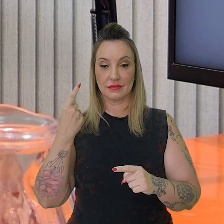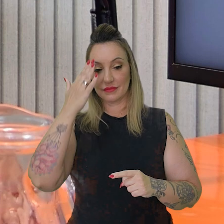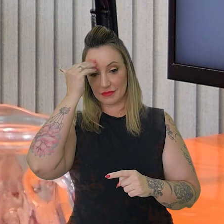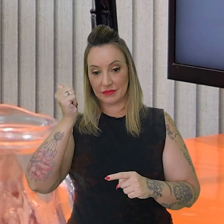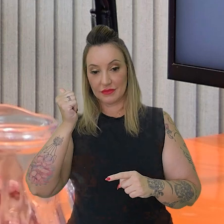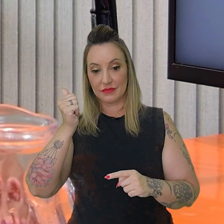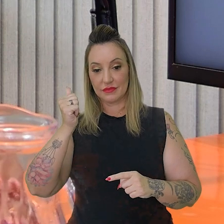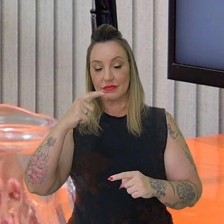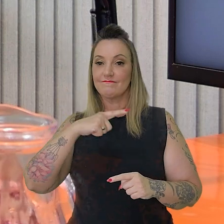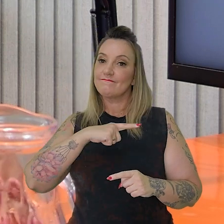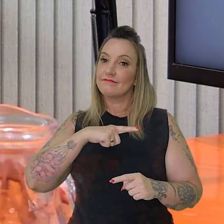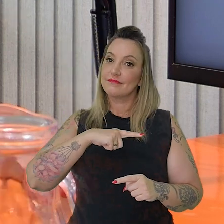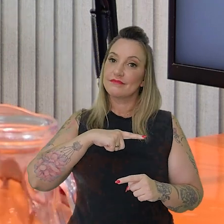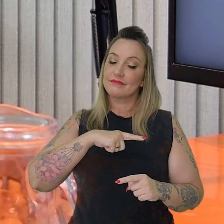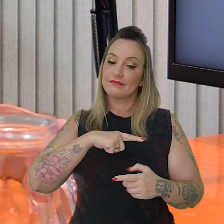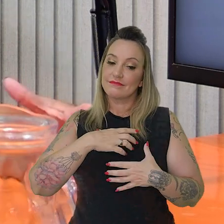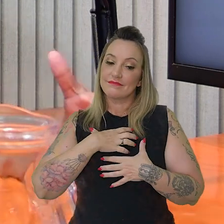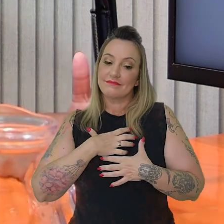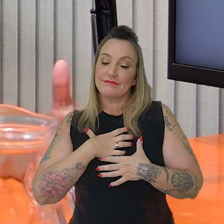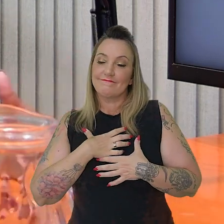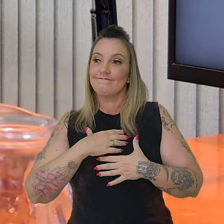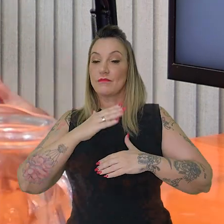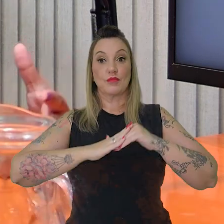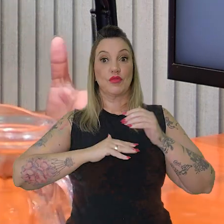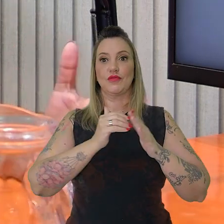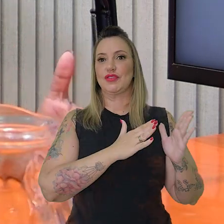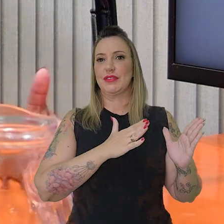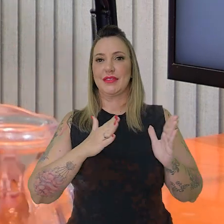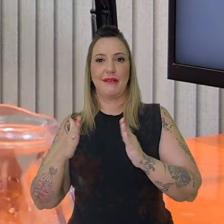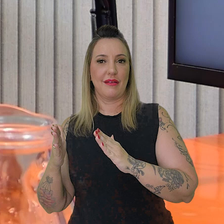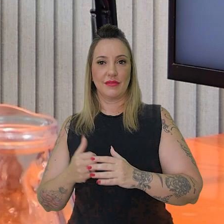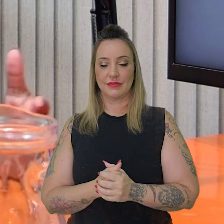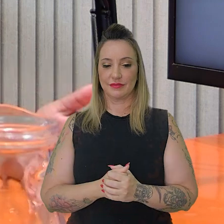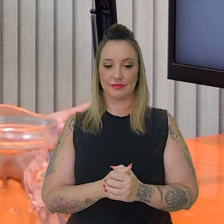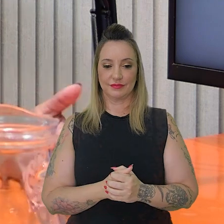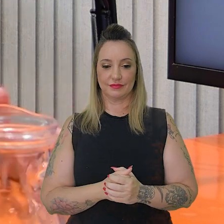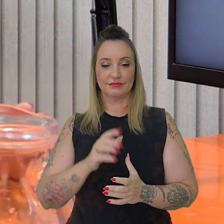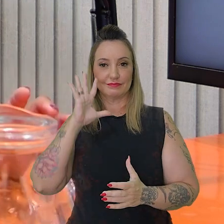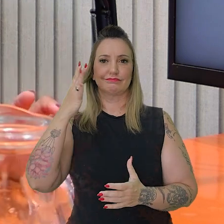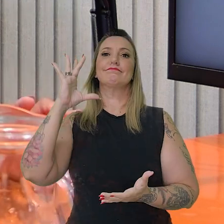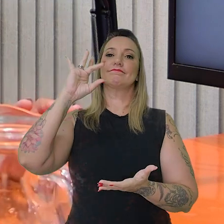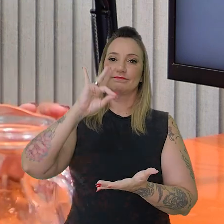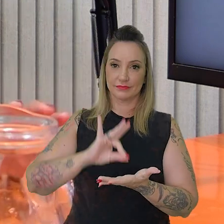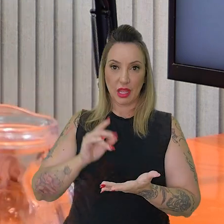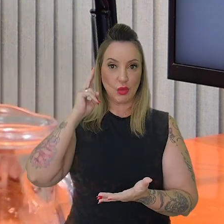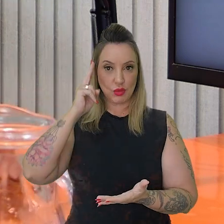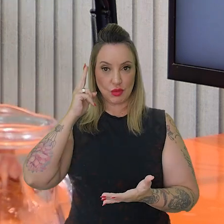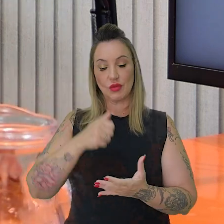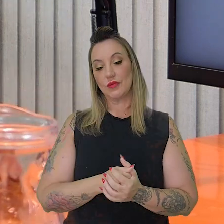gente tem aquela aquele ego de ter uma carreira de ter uma realização profissional né